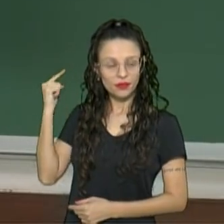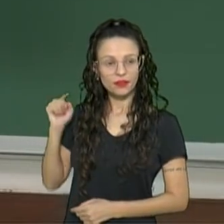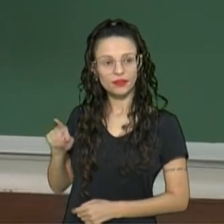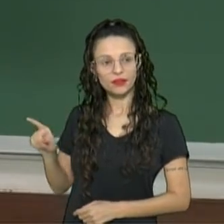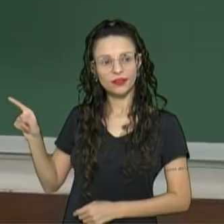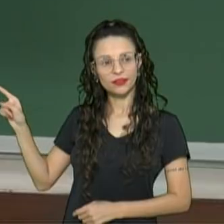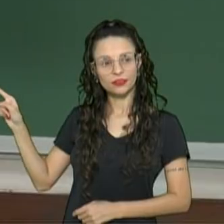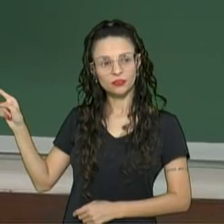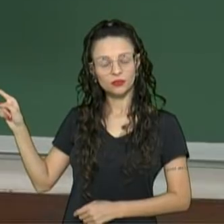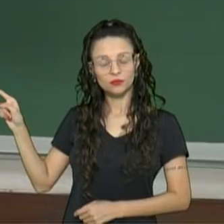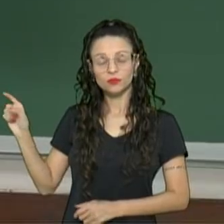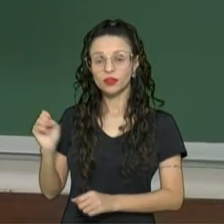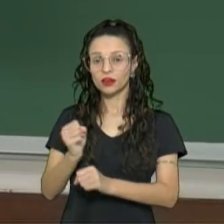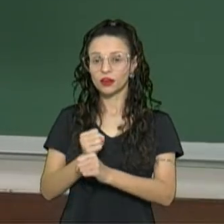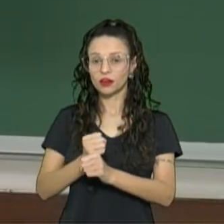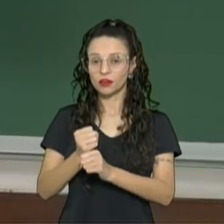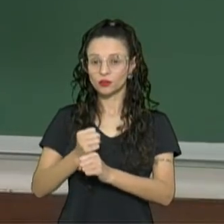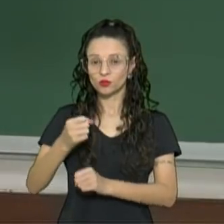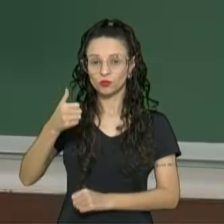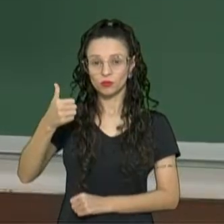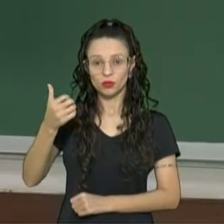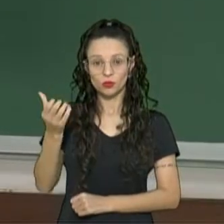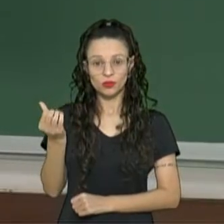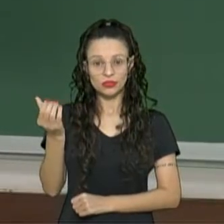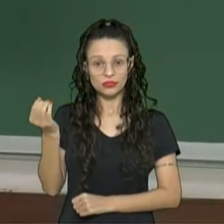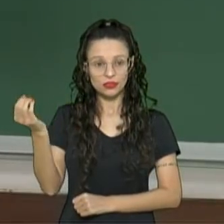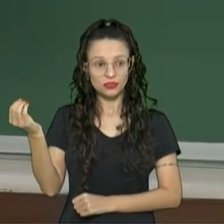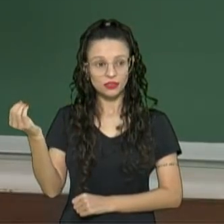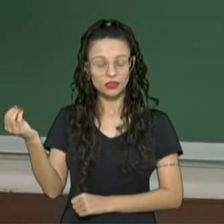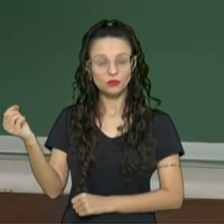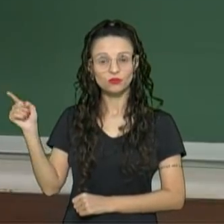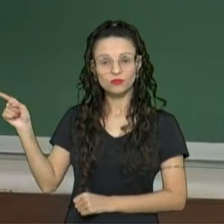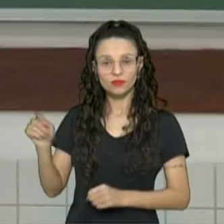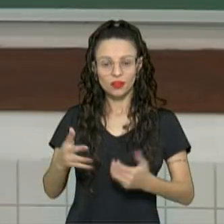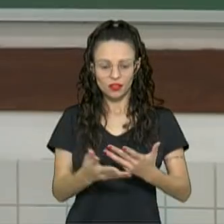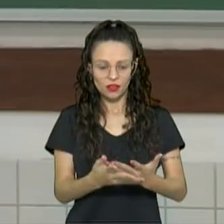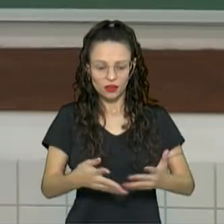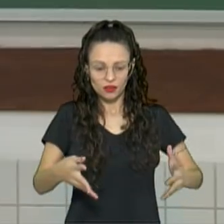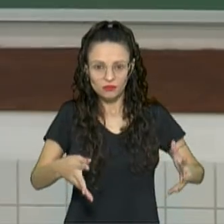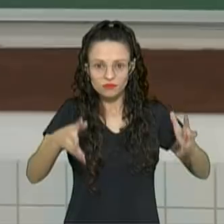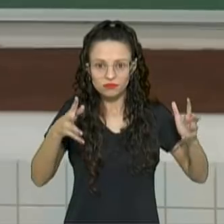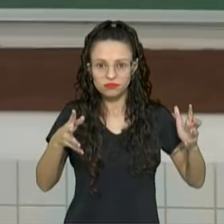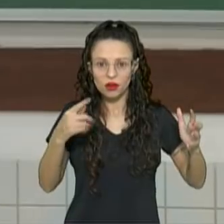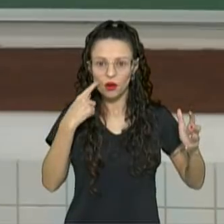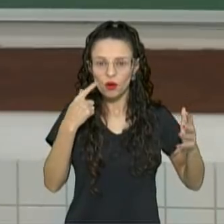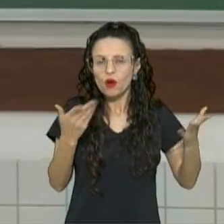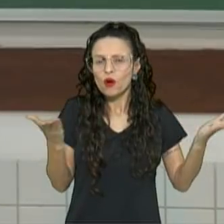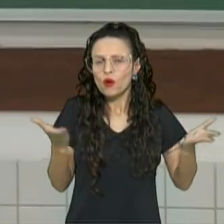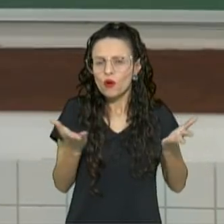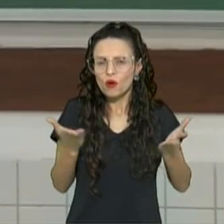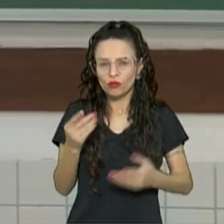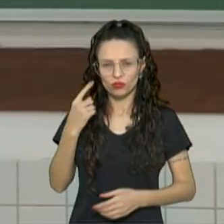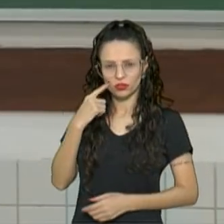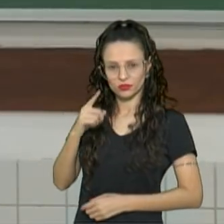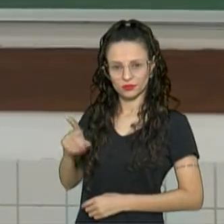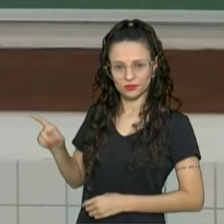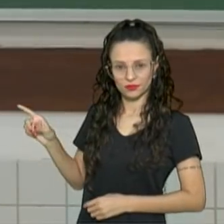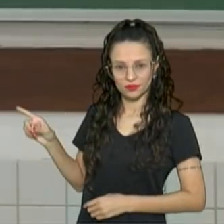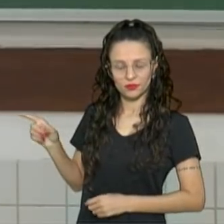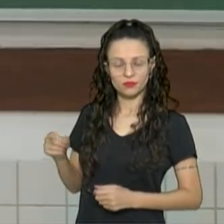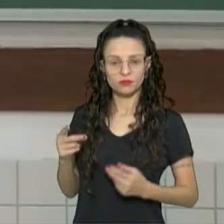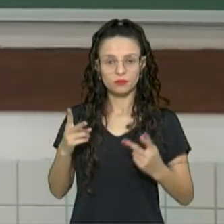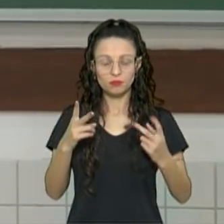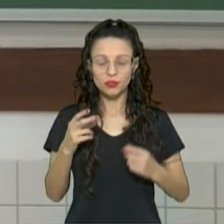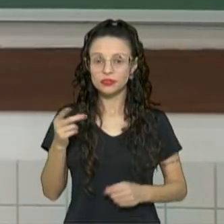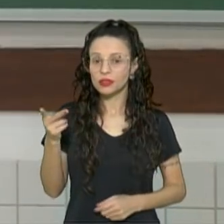é feita em 1600 essa imagem. E essa aqui, uma imagem, de uma cesta atual. Observem, que